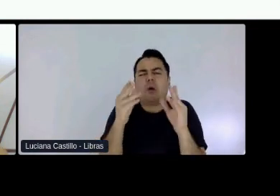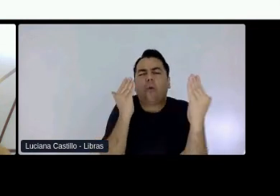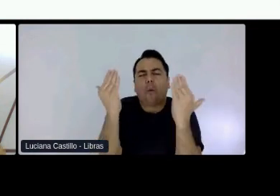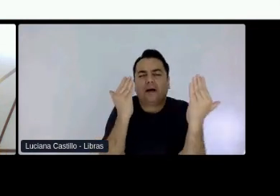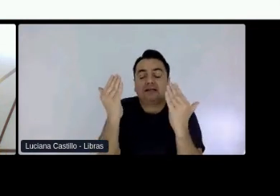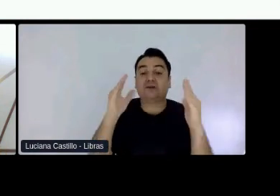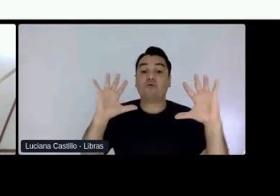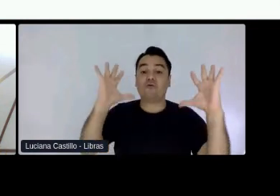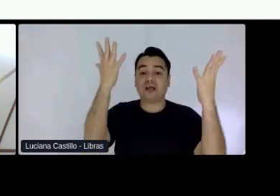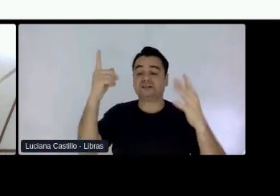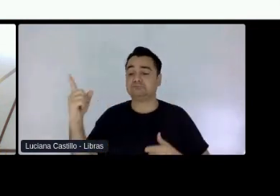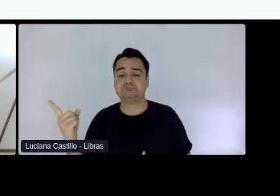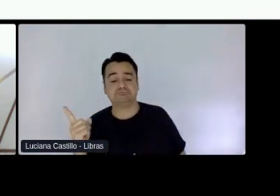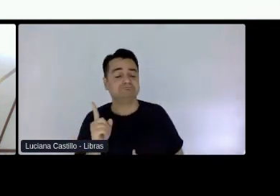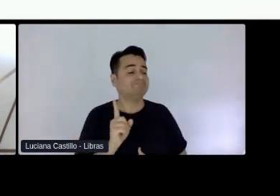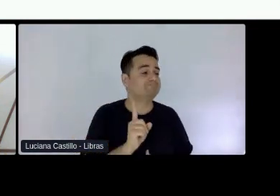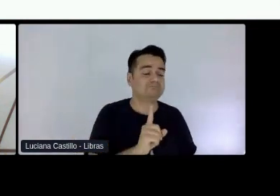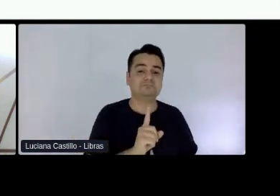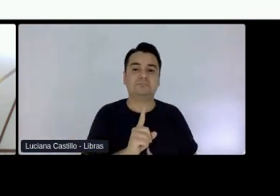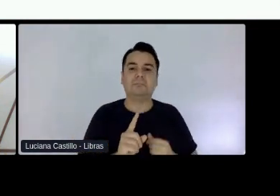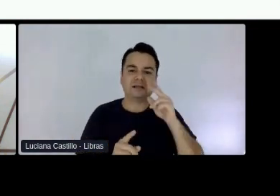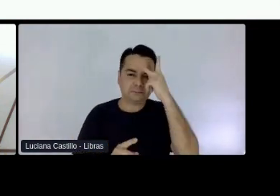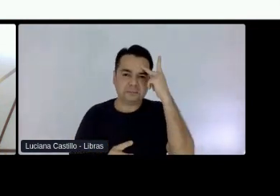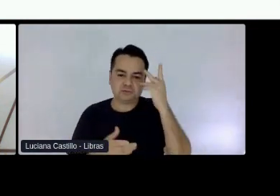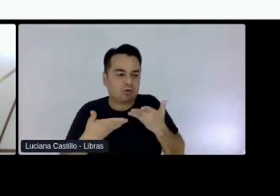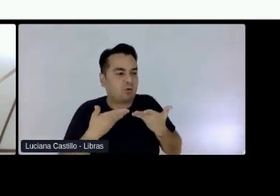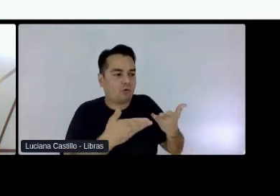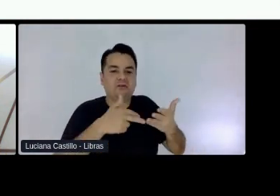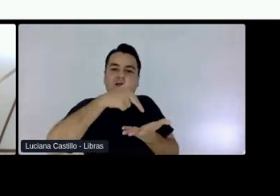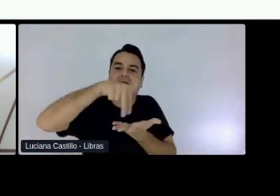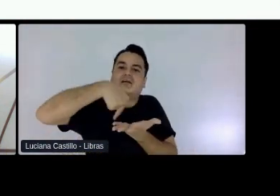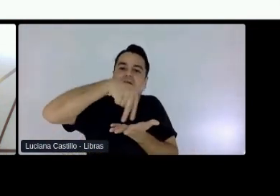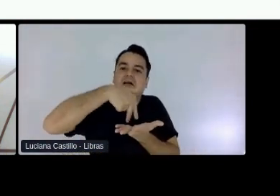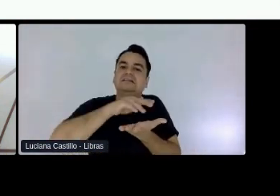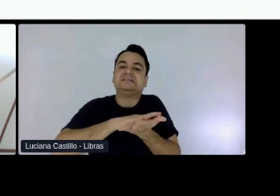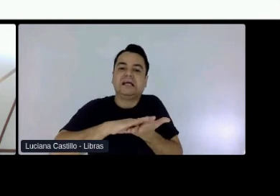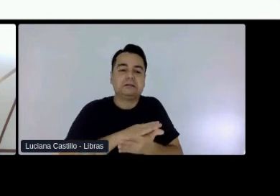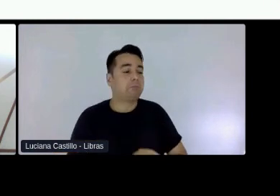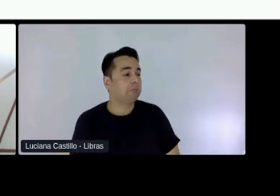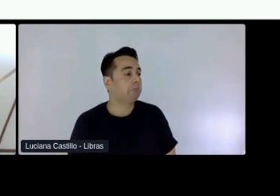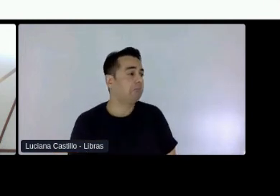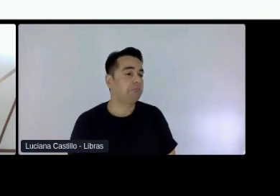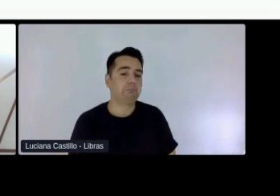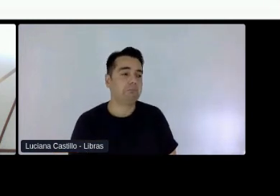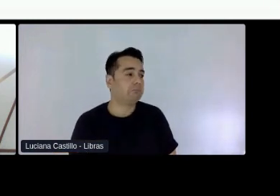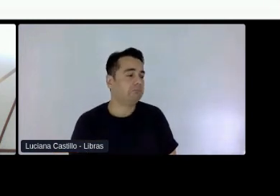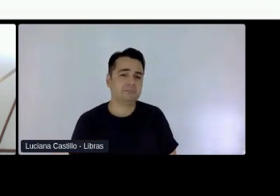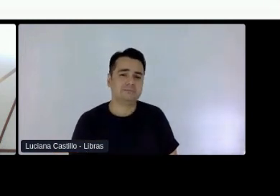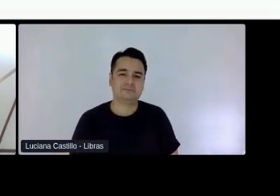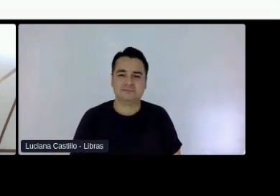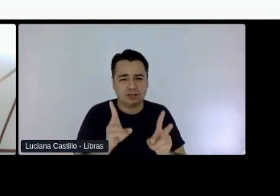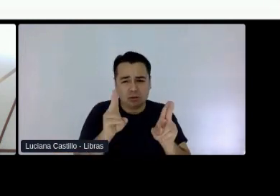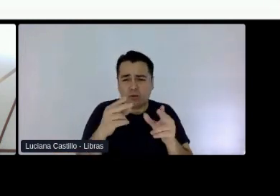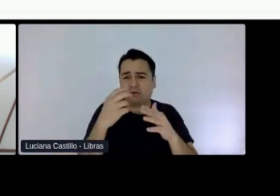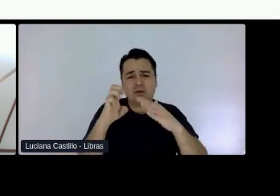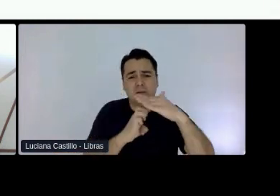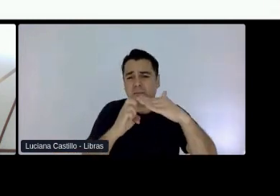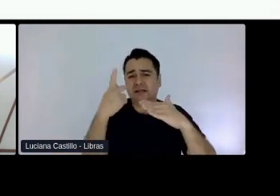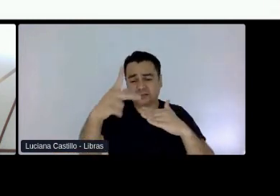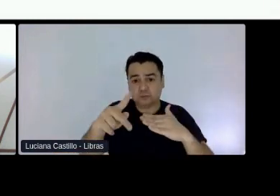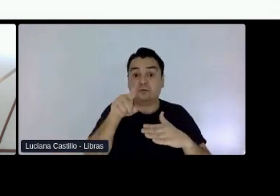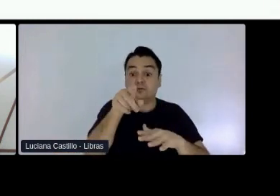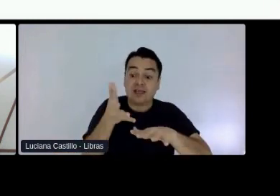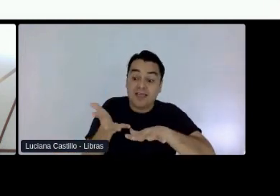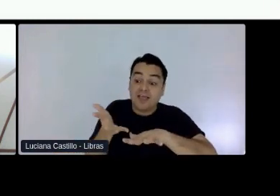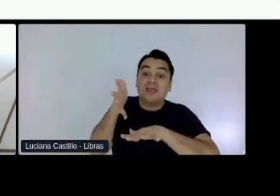é muito relevante, né? Porque a gente está falando aqui de coisas que são consolidadas, como eu trouxe antes, nas leis trabalhistas.